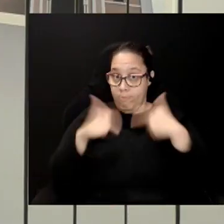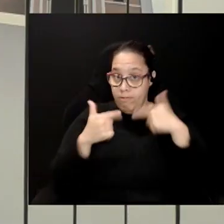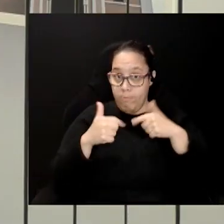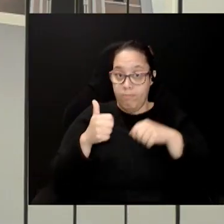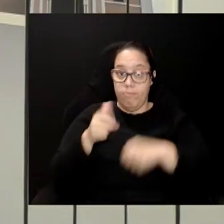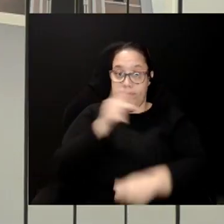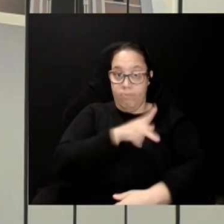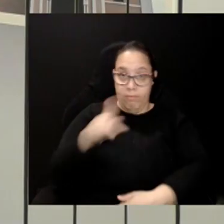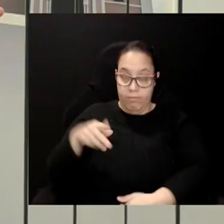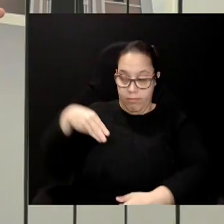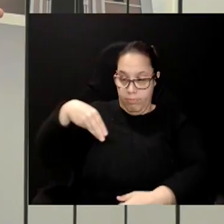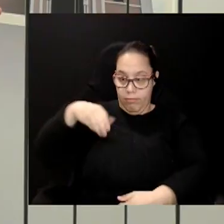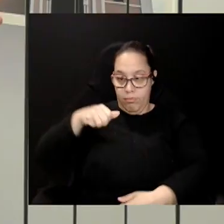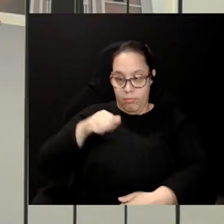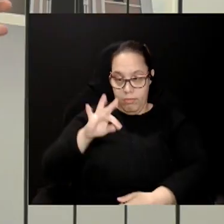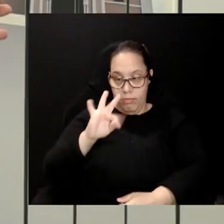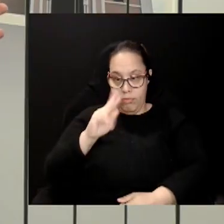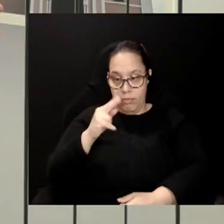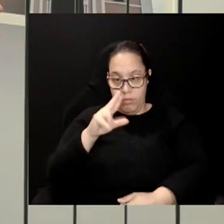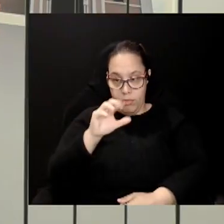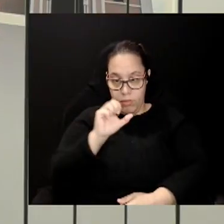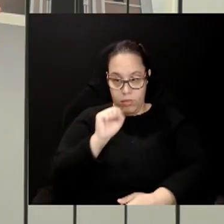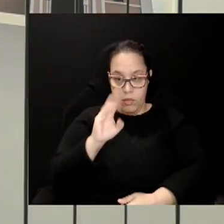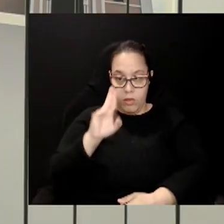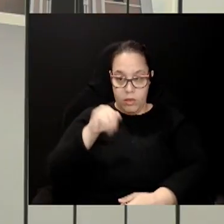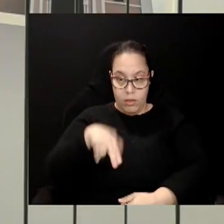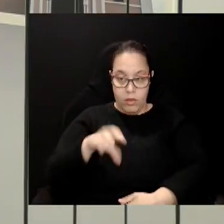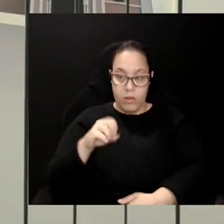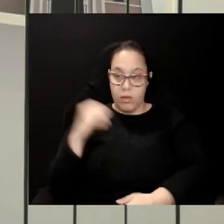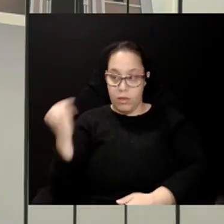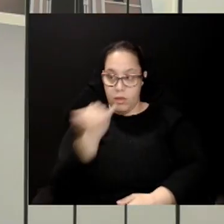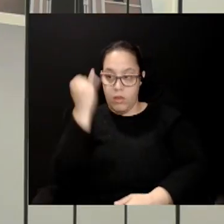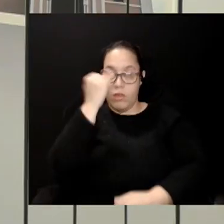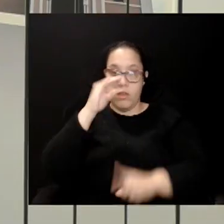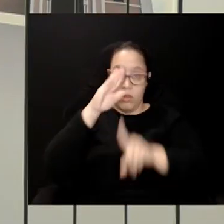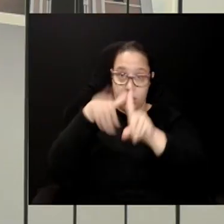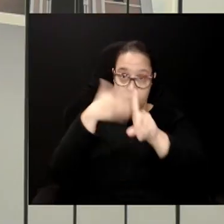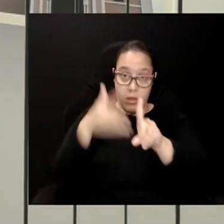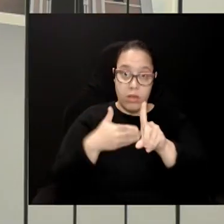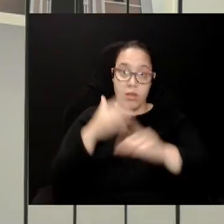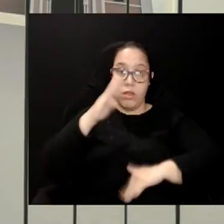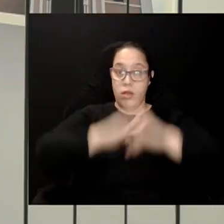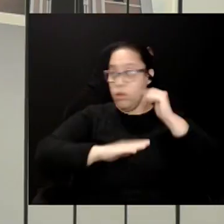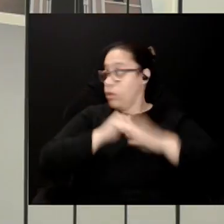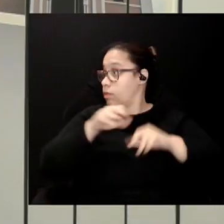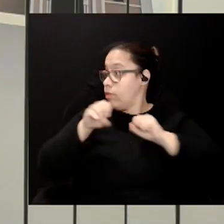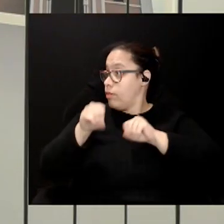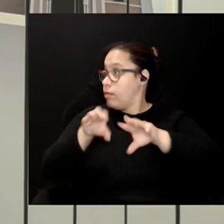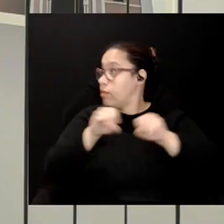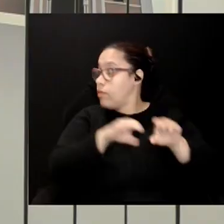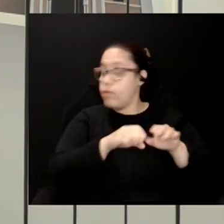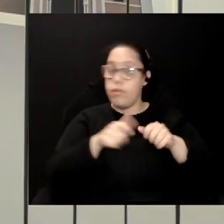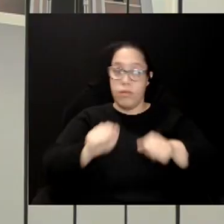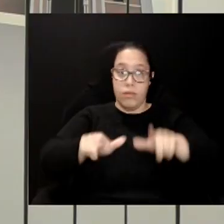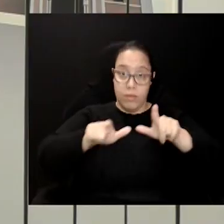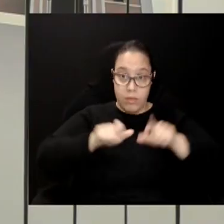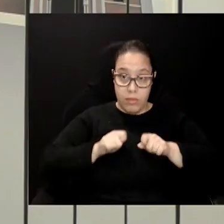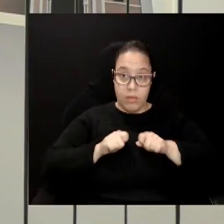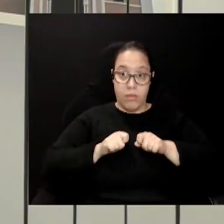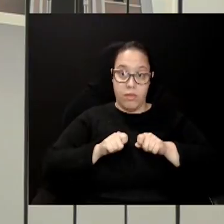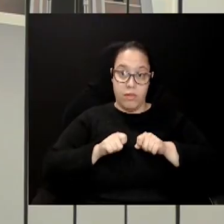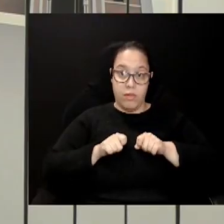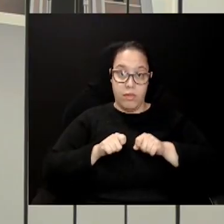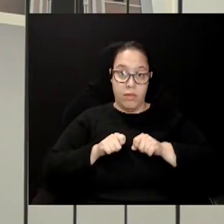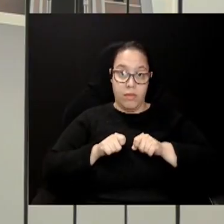Bueno com uma das mais importantes honrarias da área da educação, o Diploma de Mérito Educacional, professor